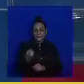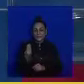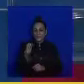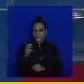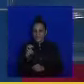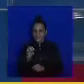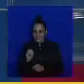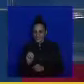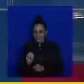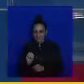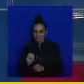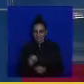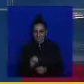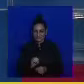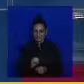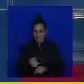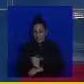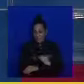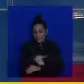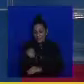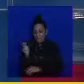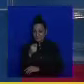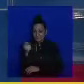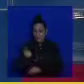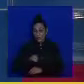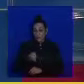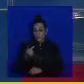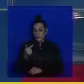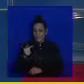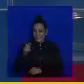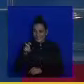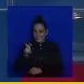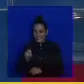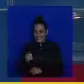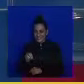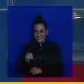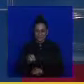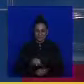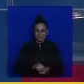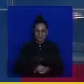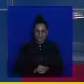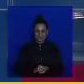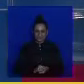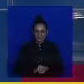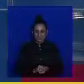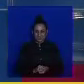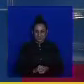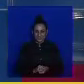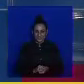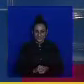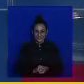30. Avenida Paulista 750.